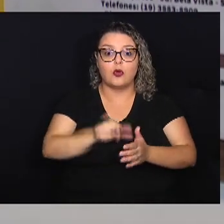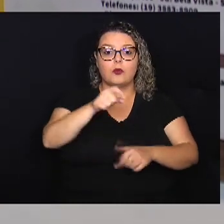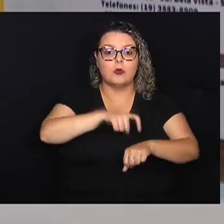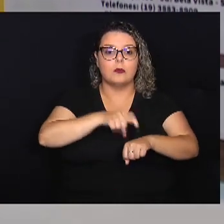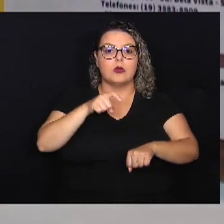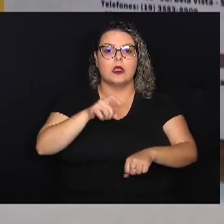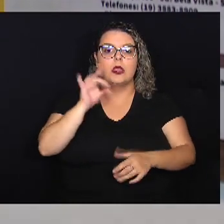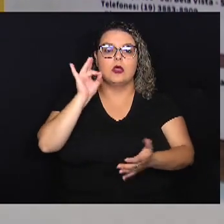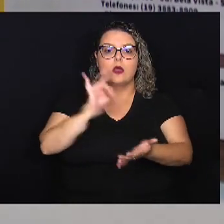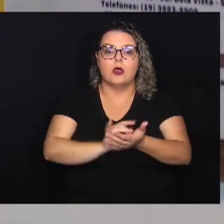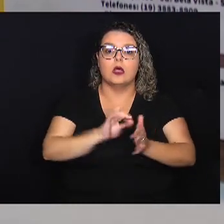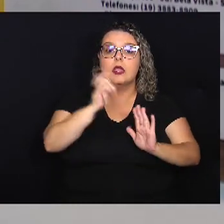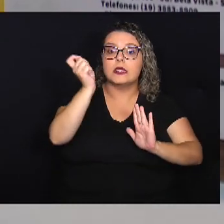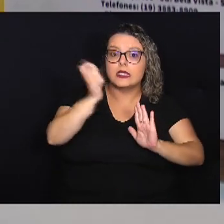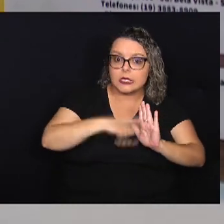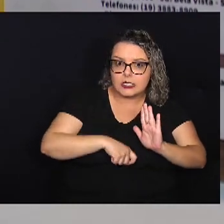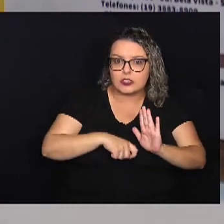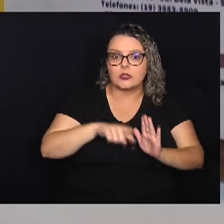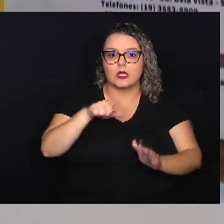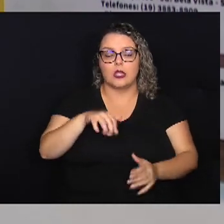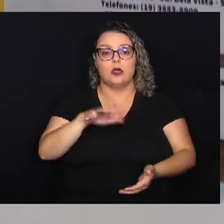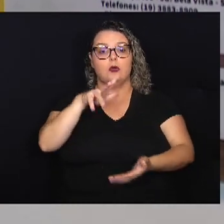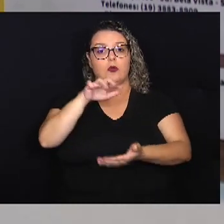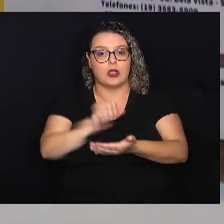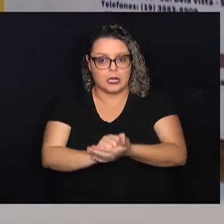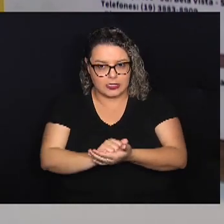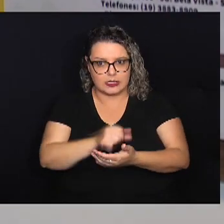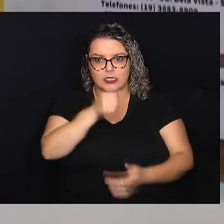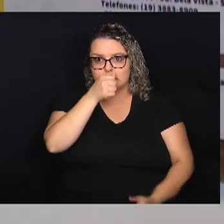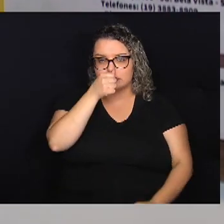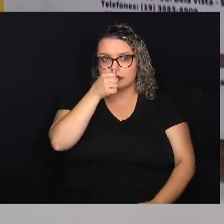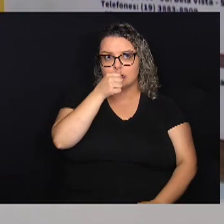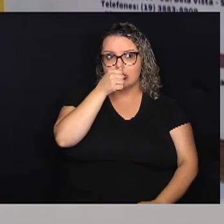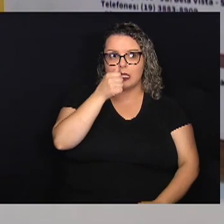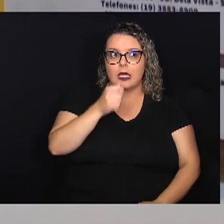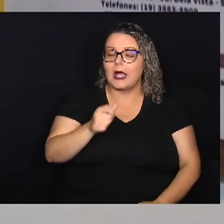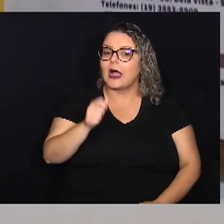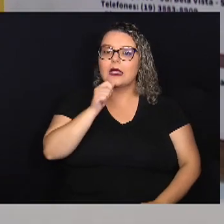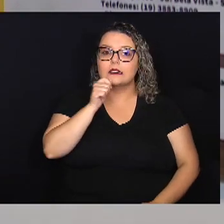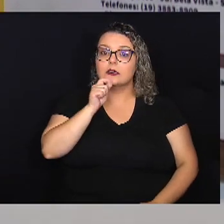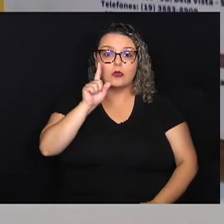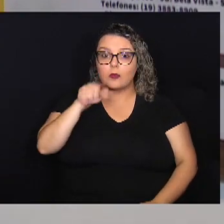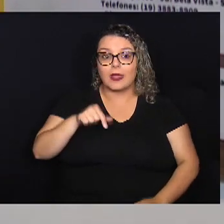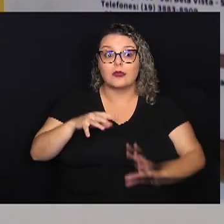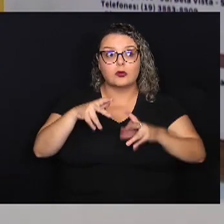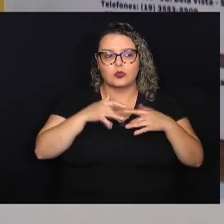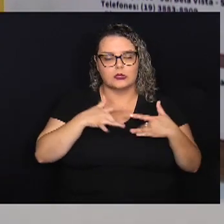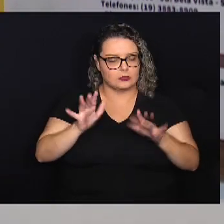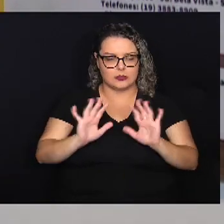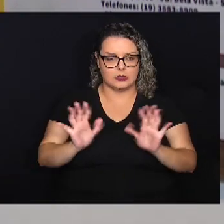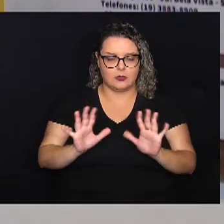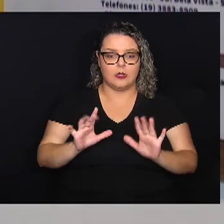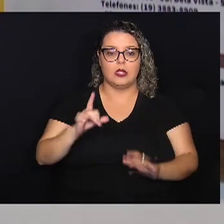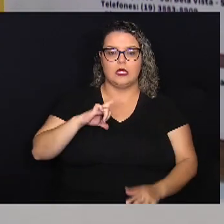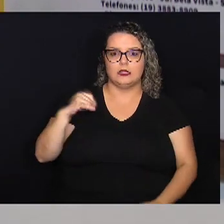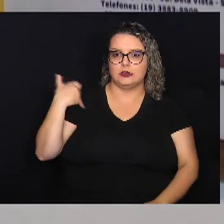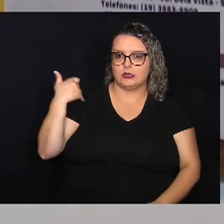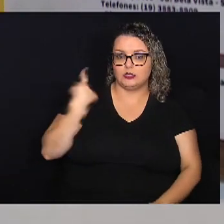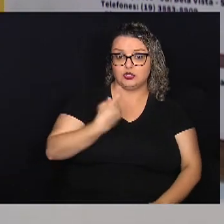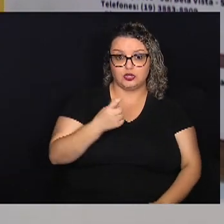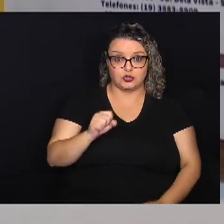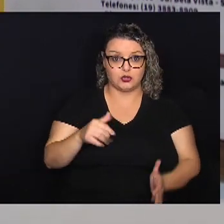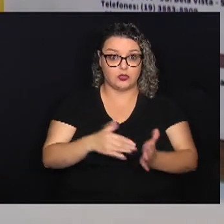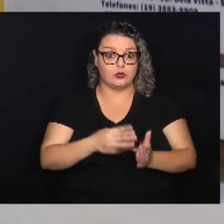realmente esse registro, é esse cadastro, Ainda não é a doação em si. Então, quem tem entre essa faixa etária de 18